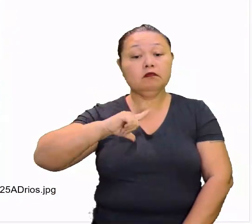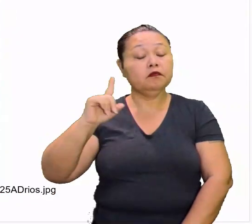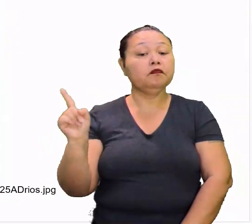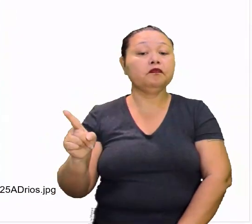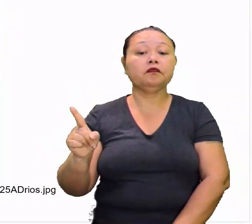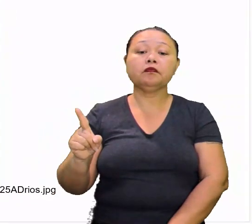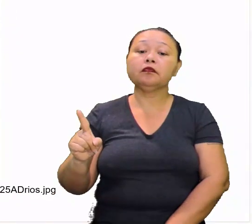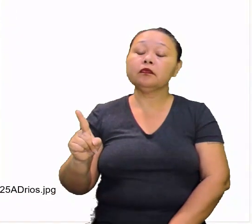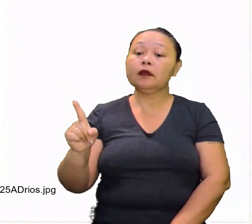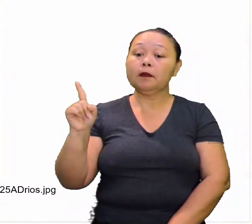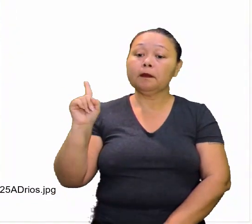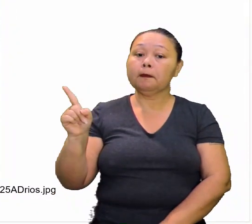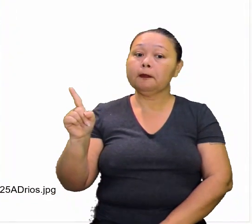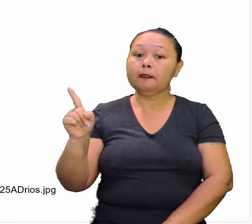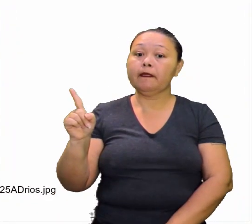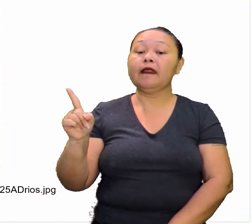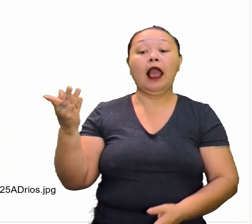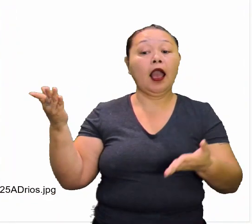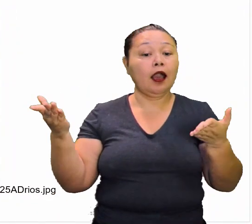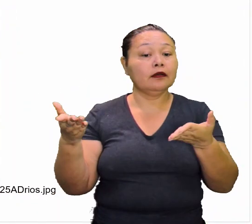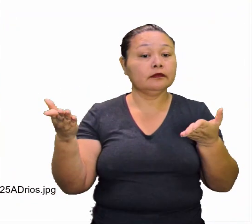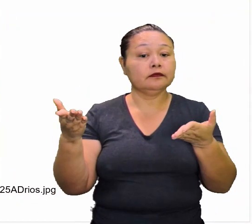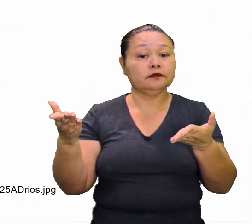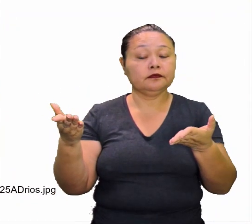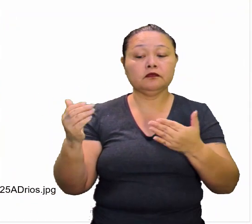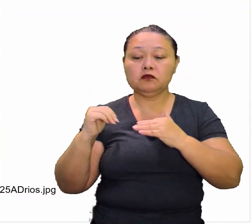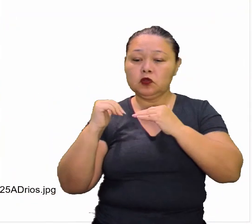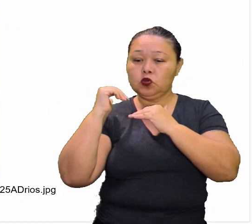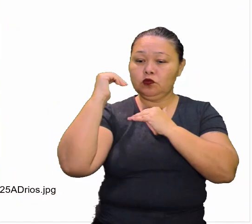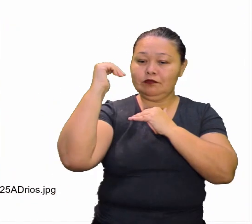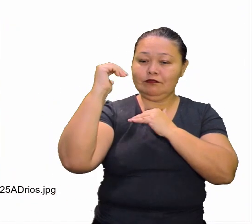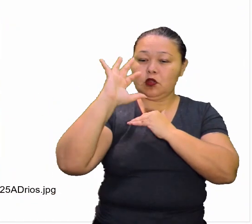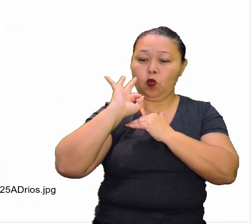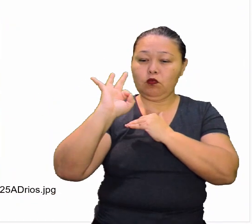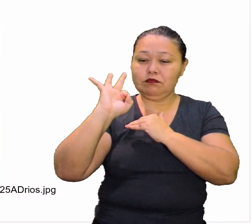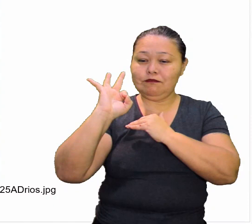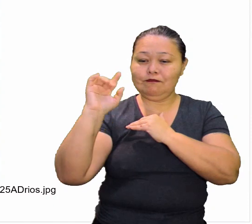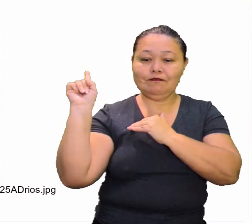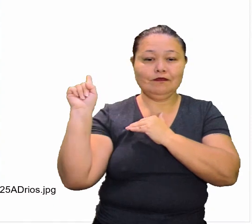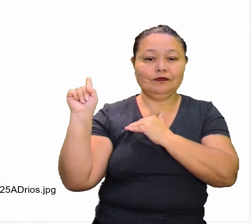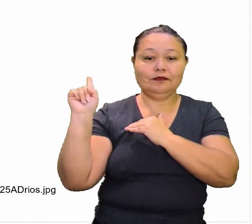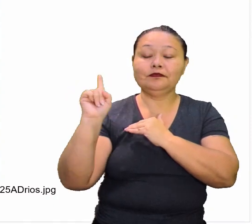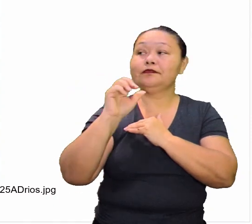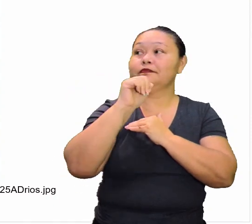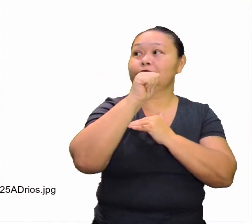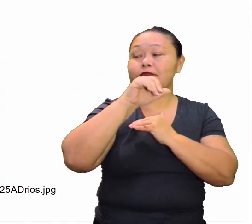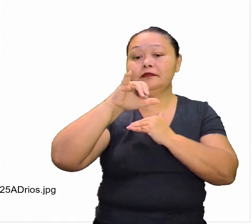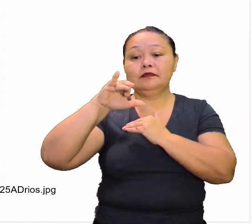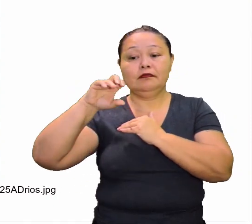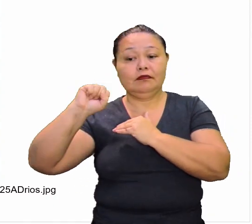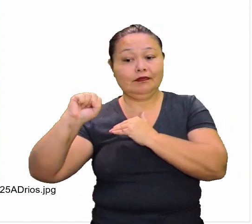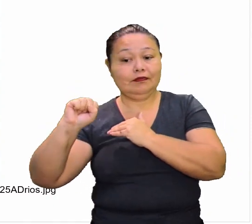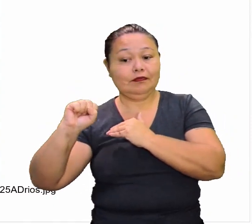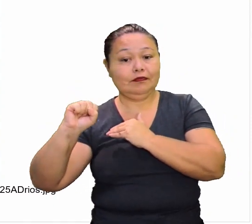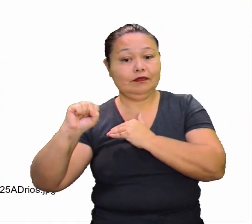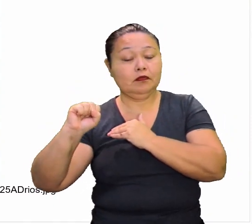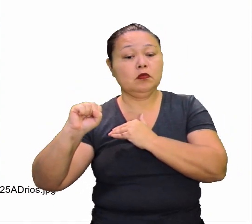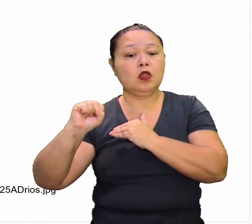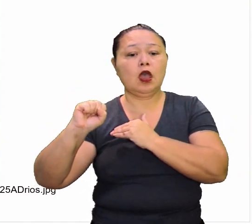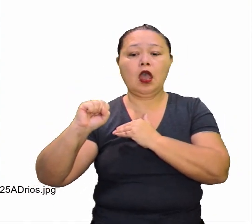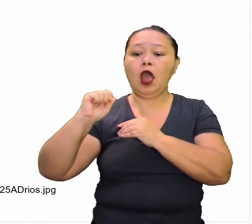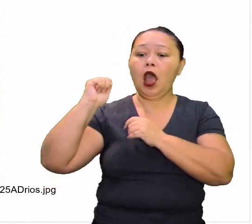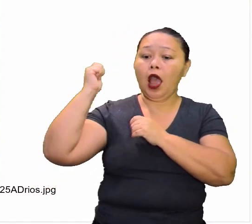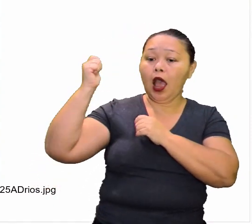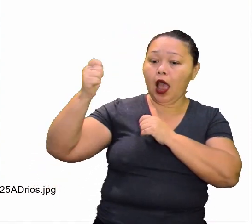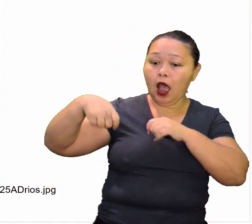dente. Ei, agora vai entrar o top das galáxias. Os assírios. A